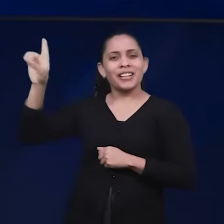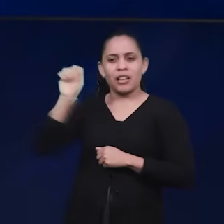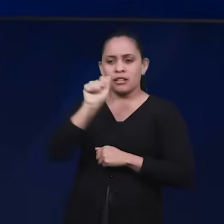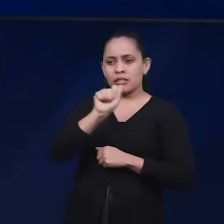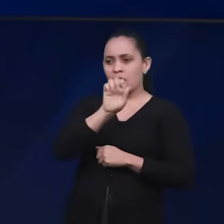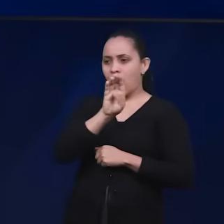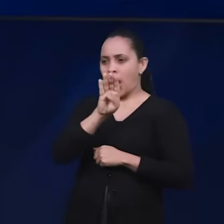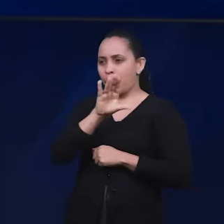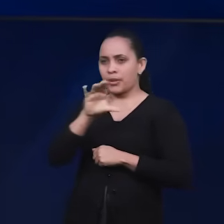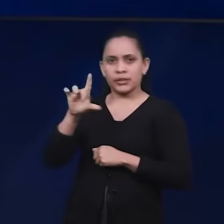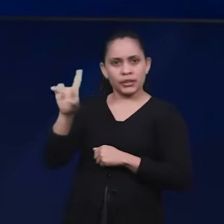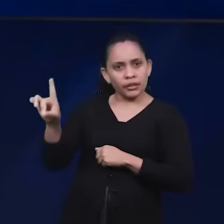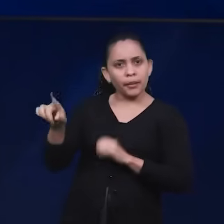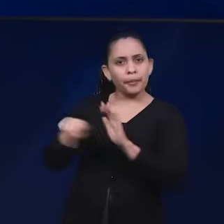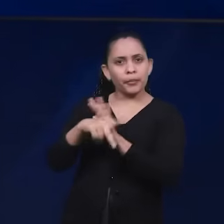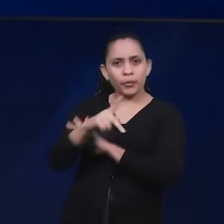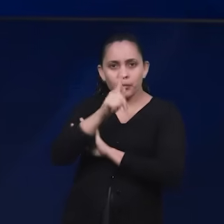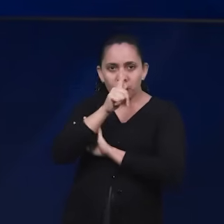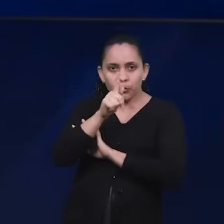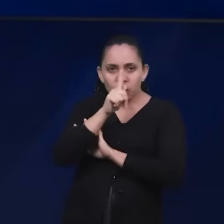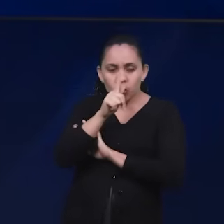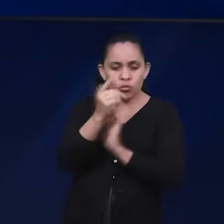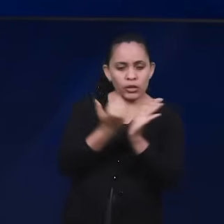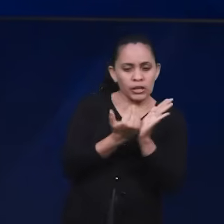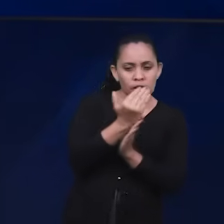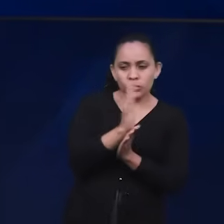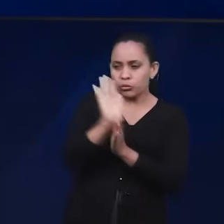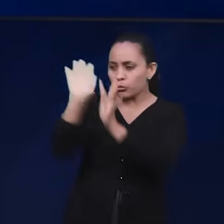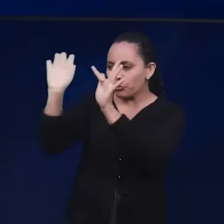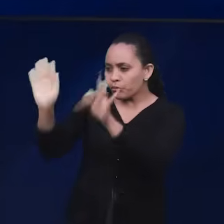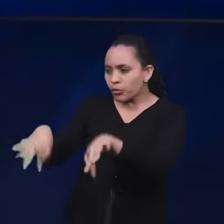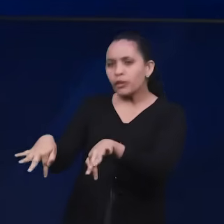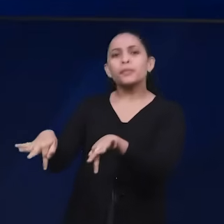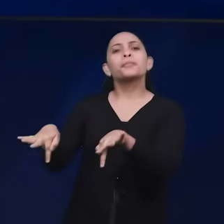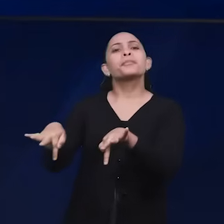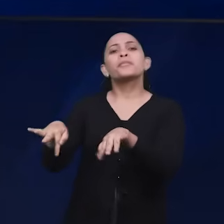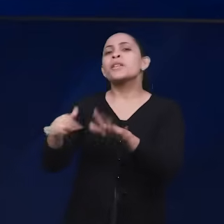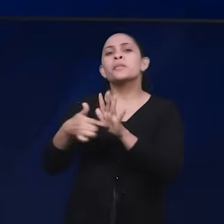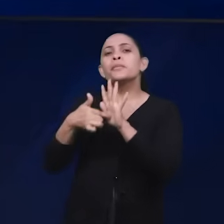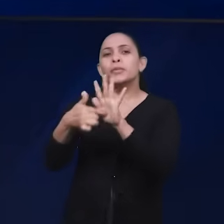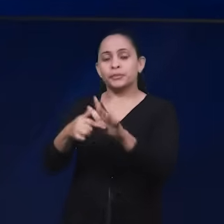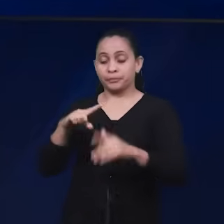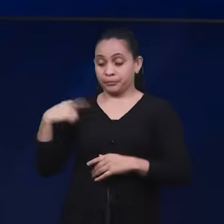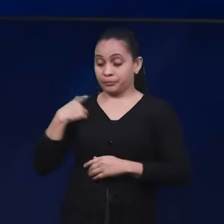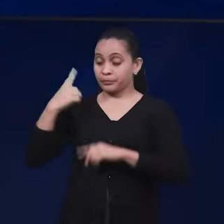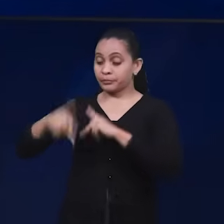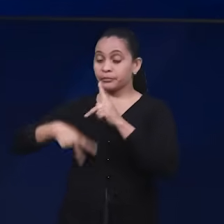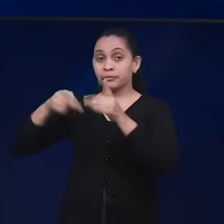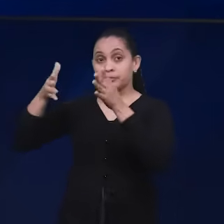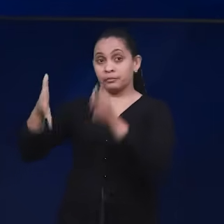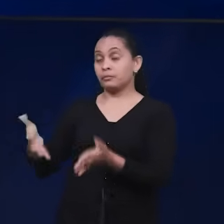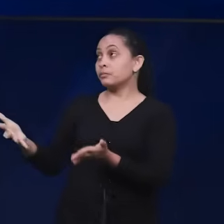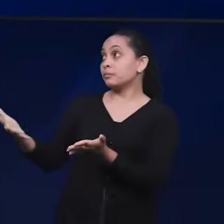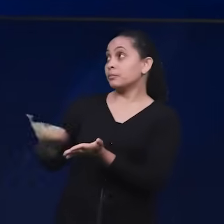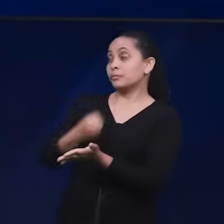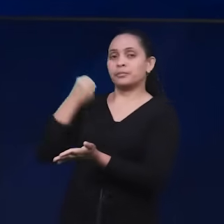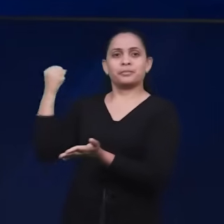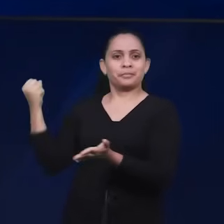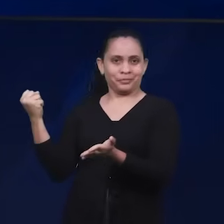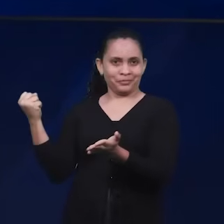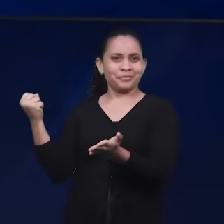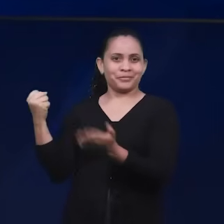dessa jornada, será quando a igreja vai estar para sempre com o Senhor na eternidade. Por isso que Paulo